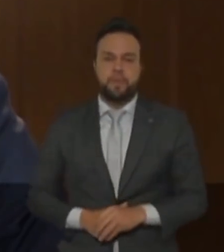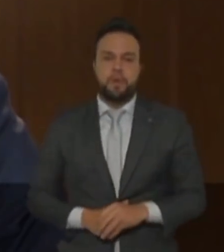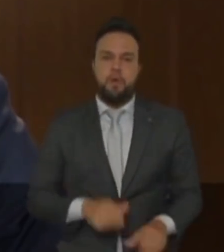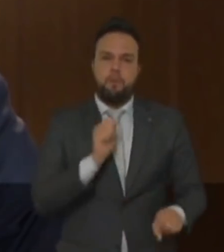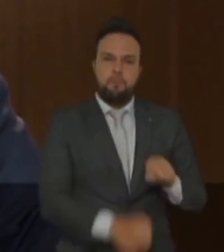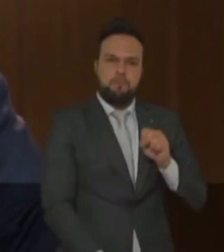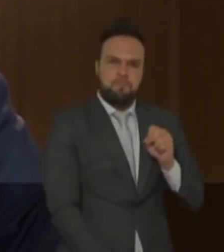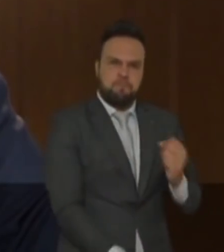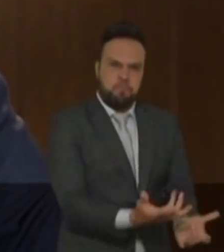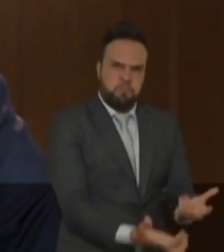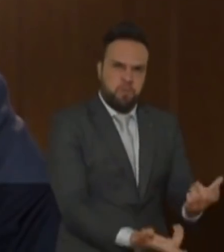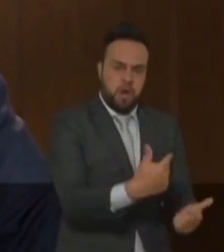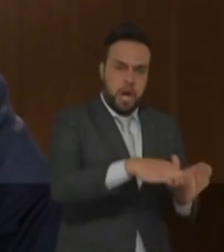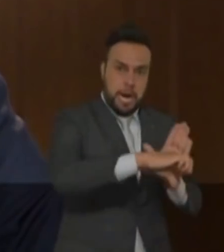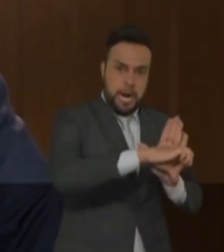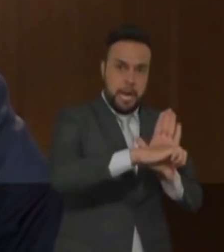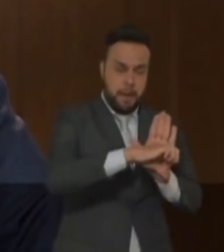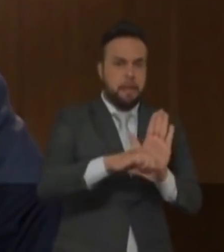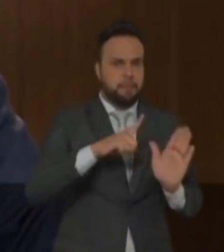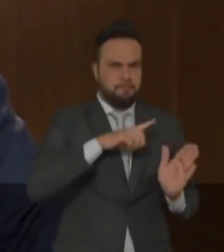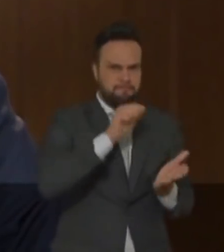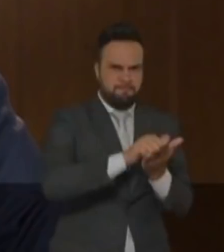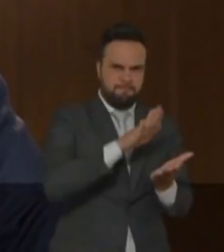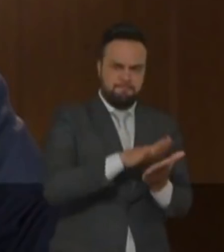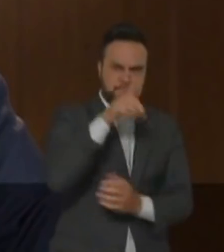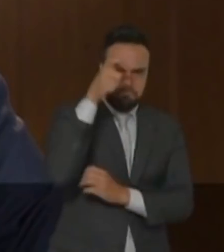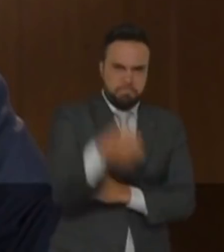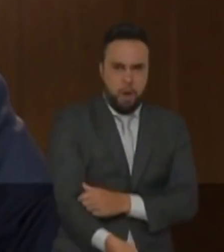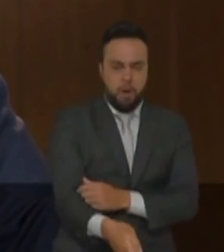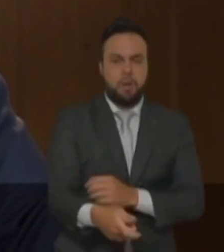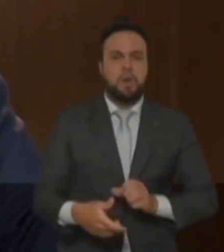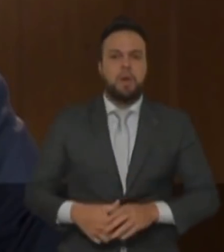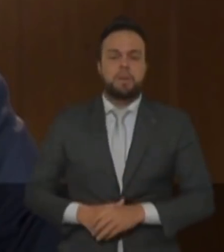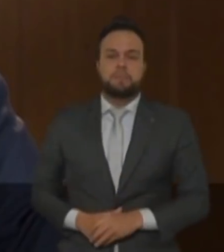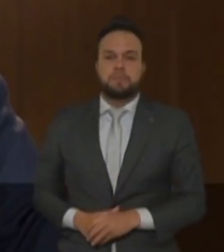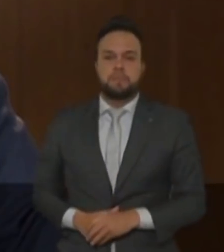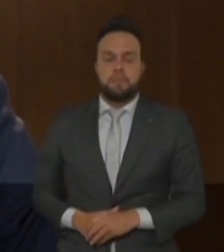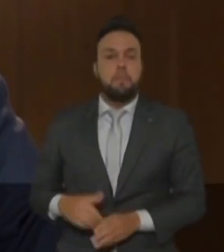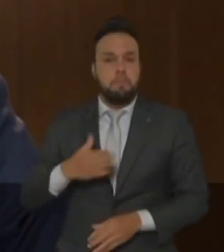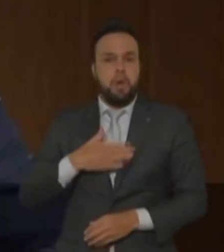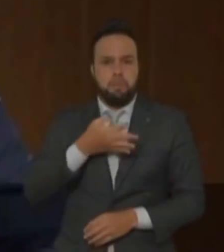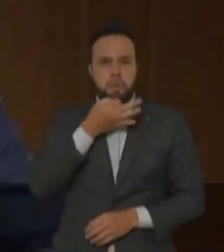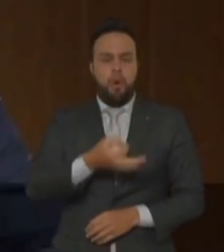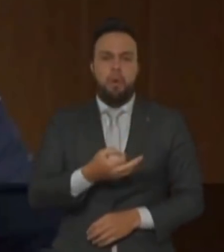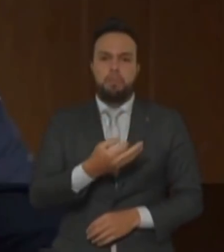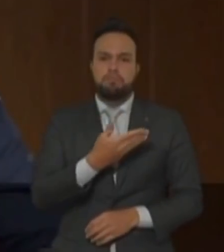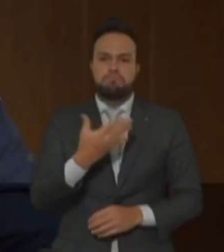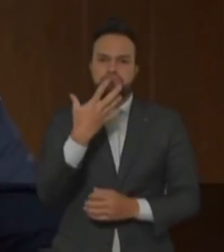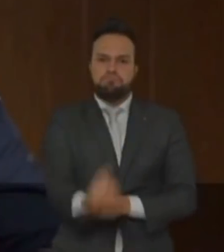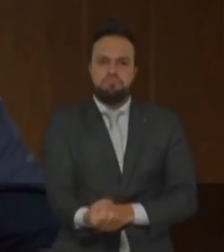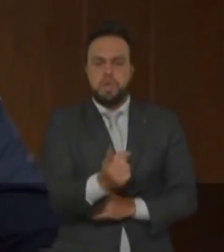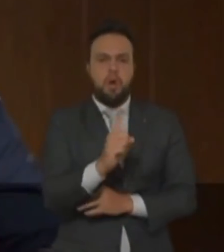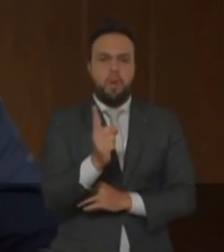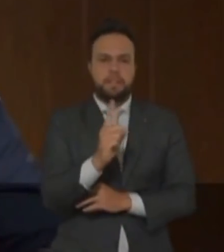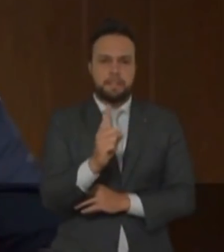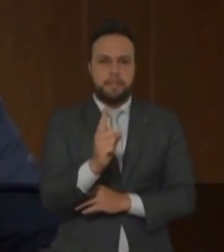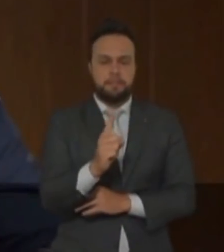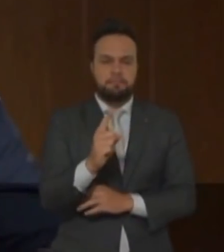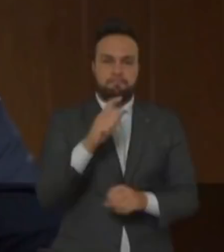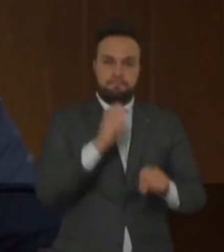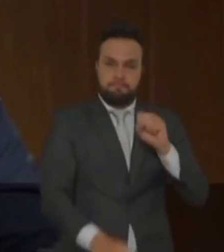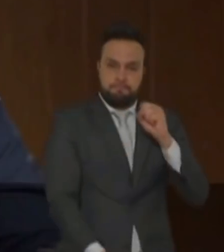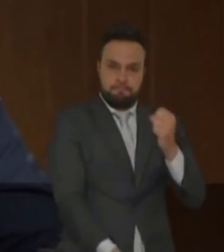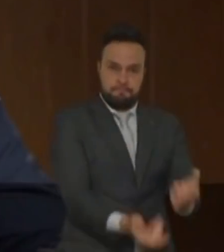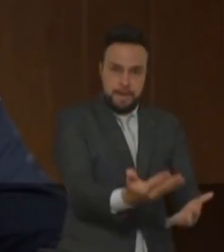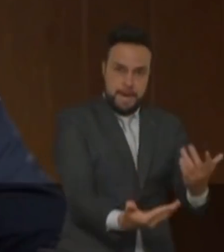desmatadas os focos criminosos são combatidas com Rigor em determinação mantenha minha política